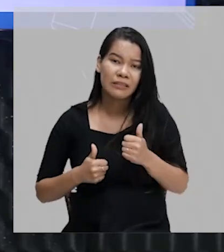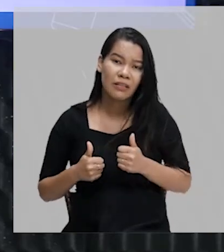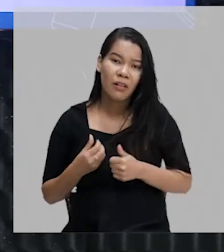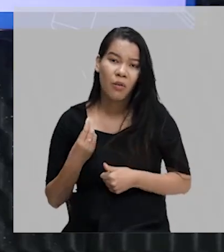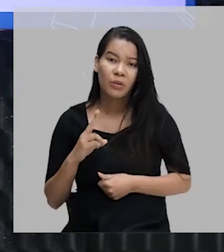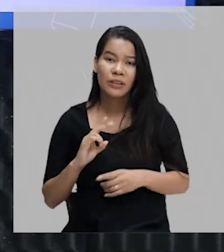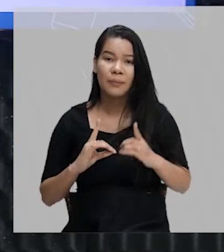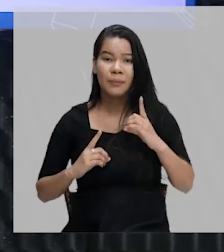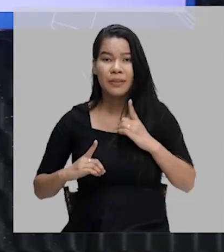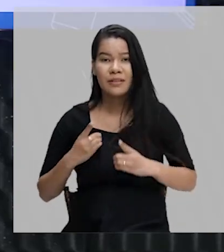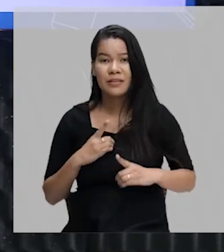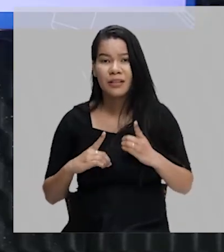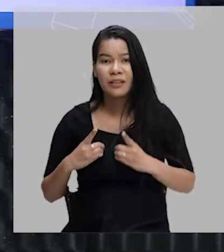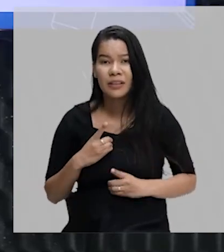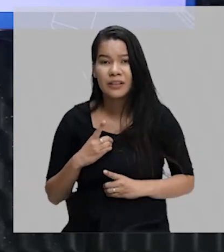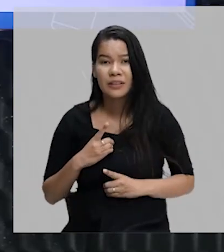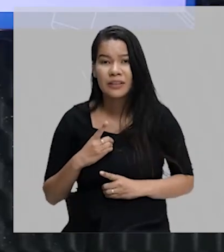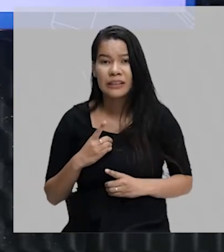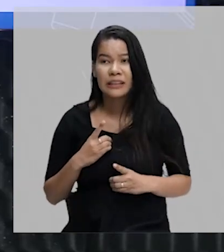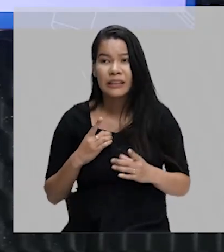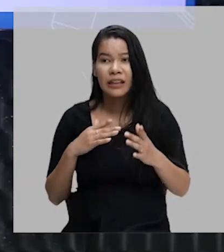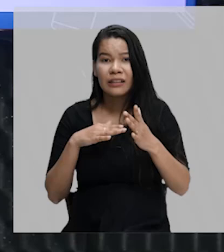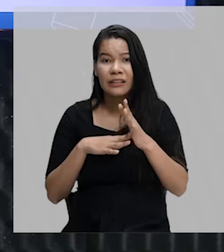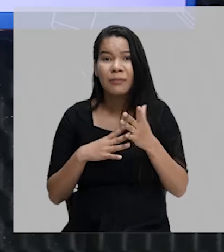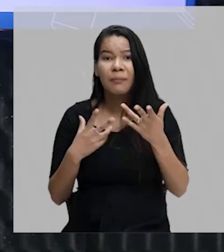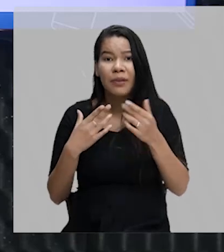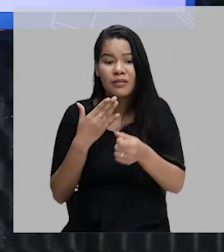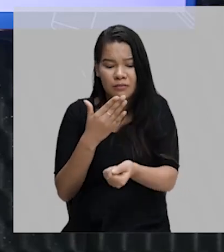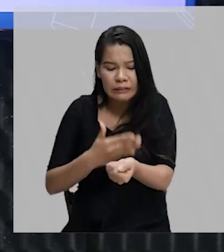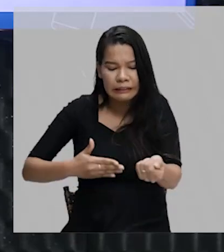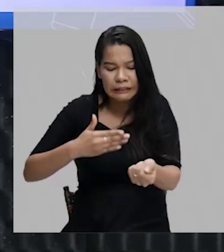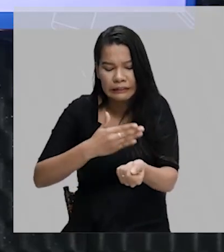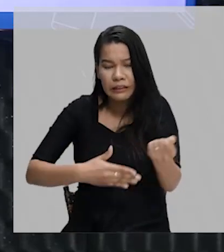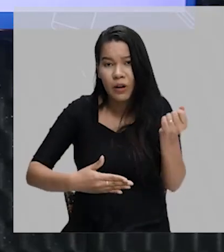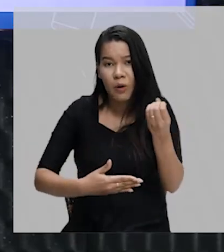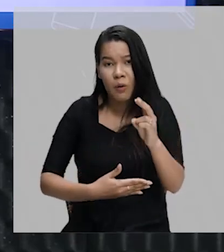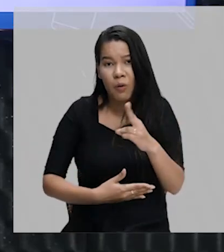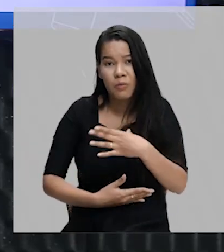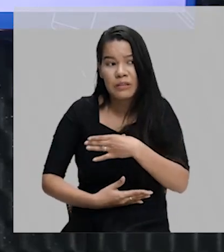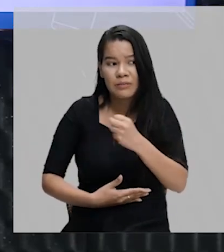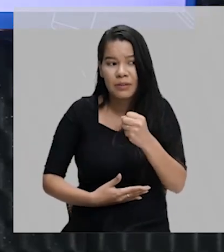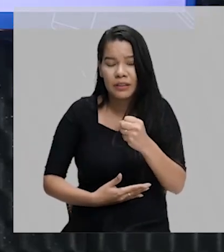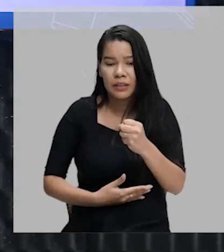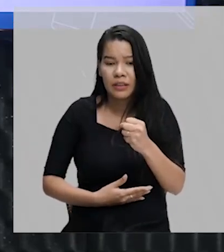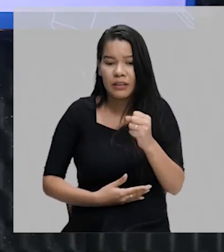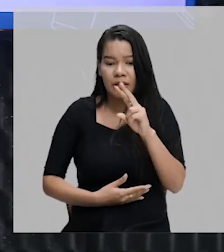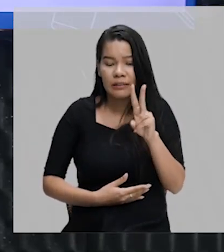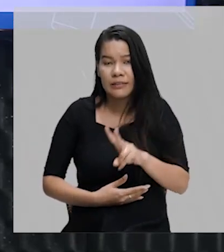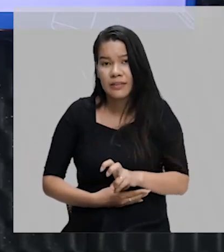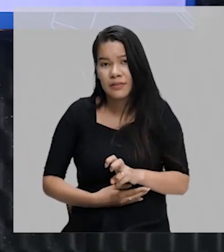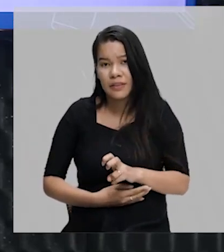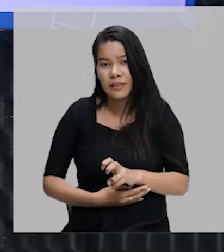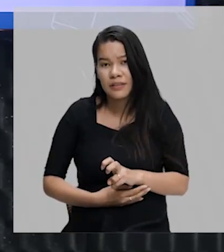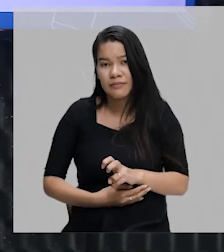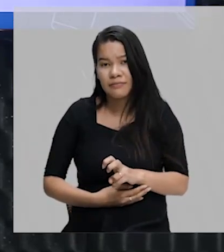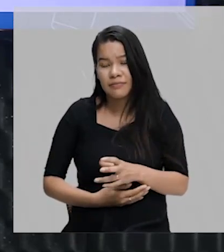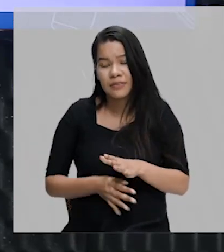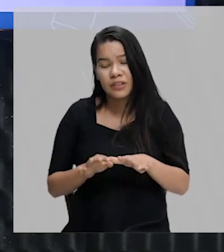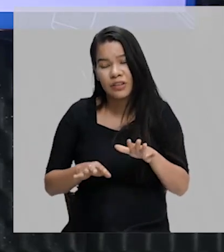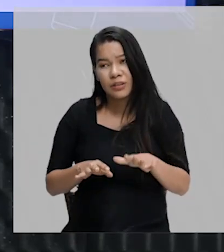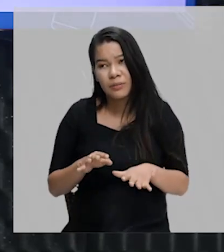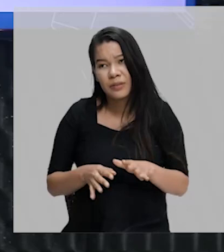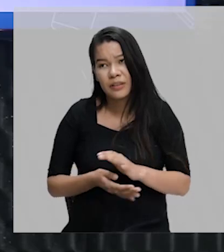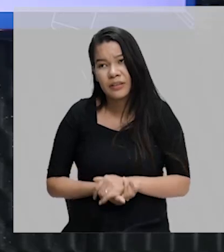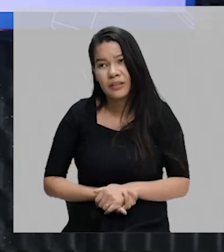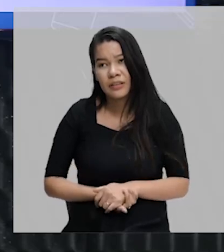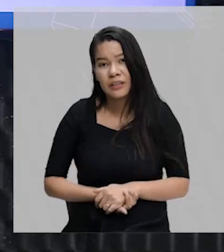ter depressão e até a se mutilar ou se matar, muitas das vezes, na sua maioria, né,